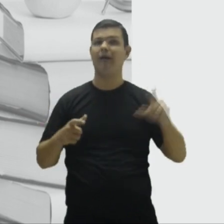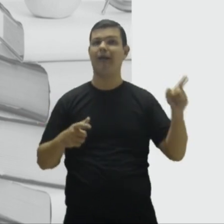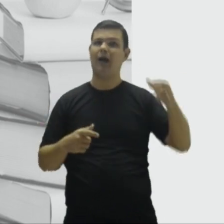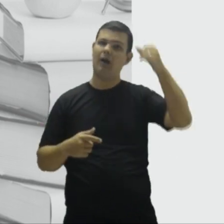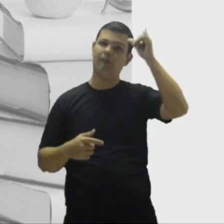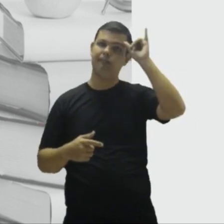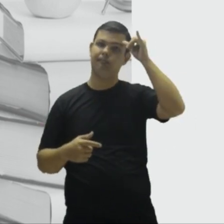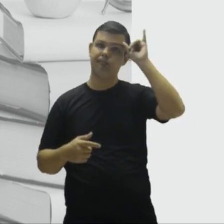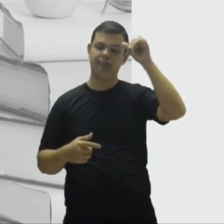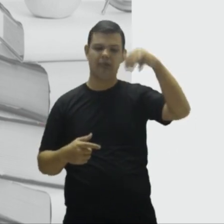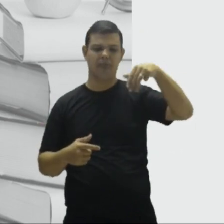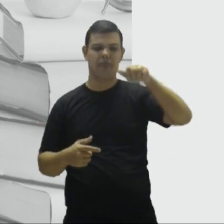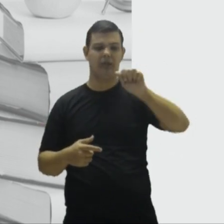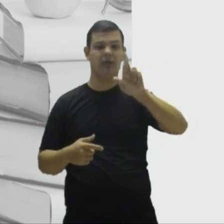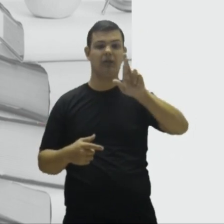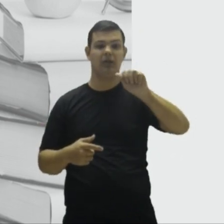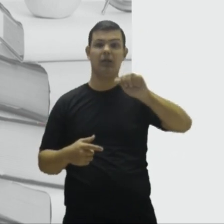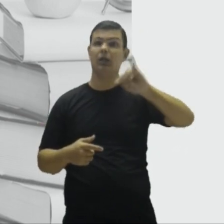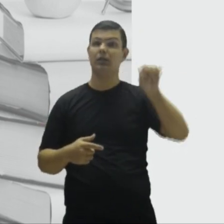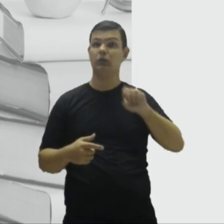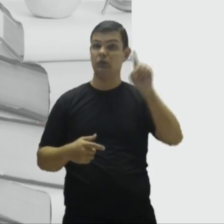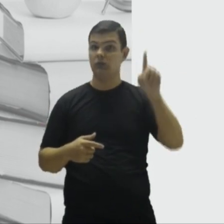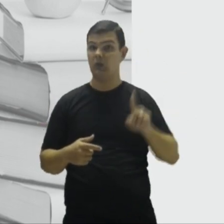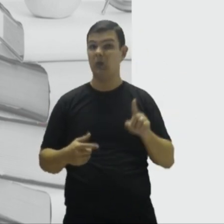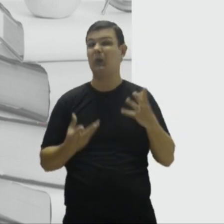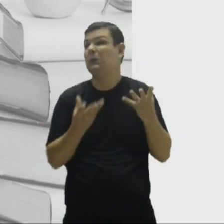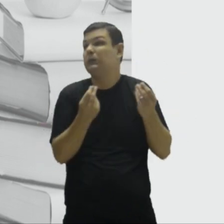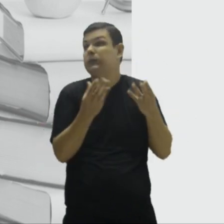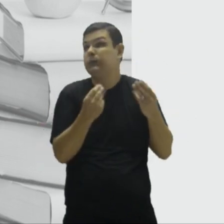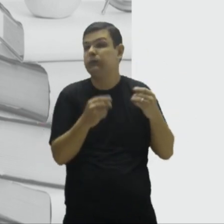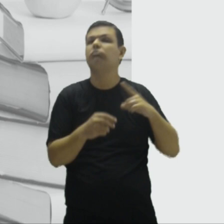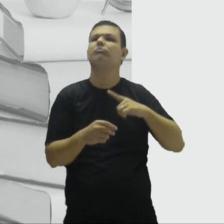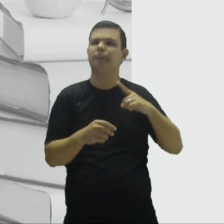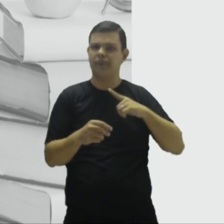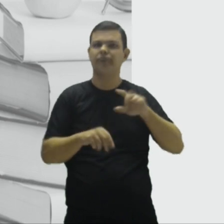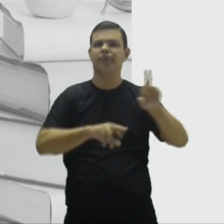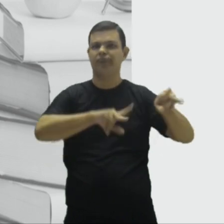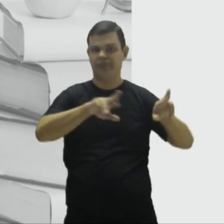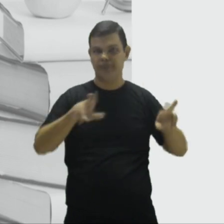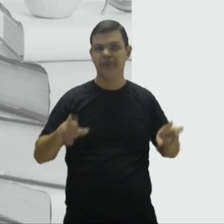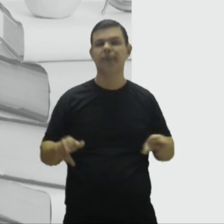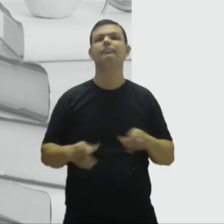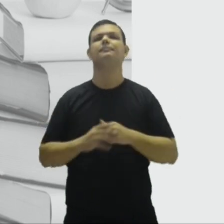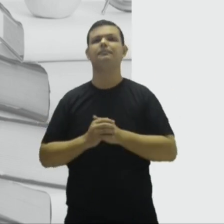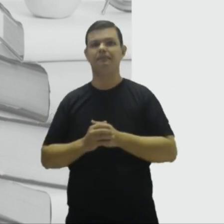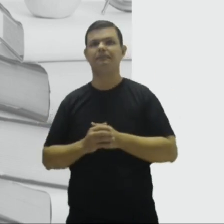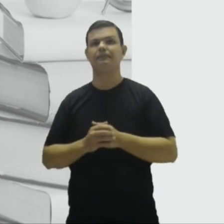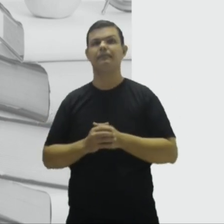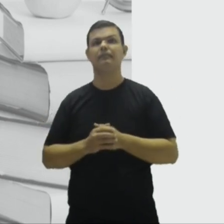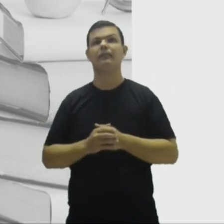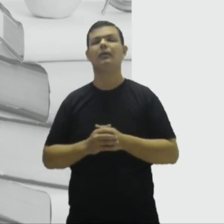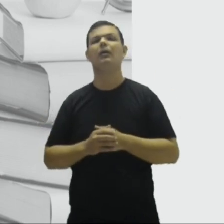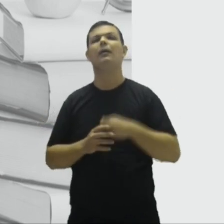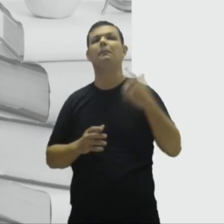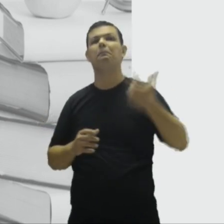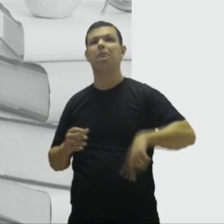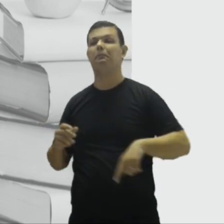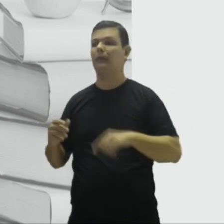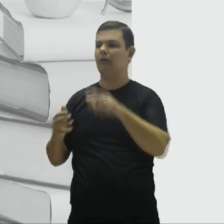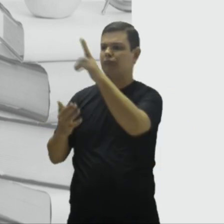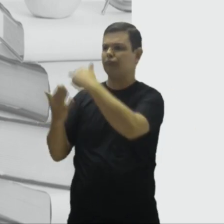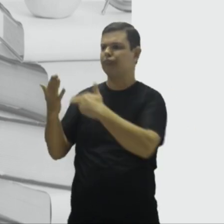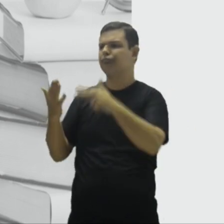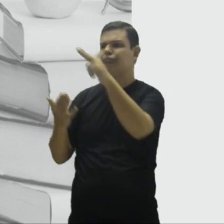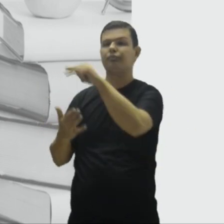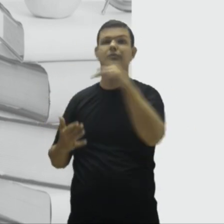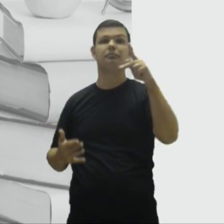existem muitas cerâmicas marajoaras que apontam a história da nossa região, do Pará. Nós encontramos através de